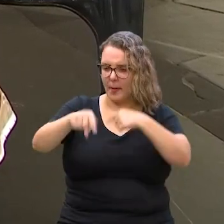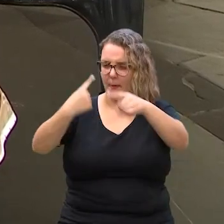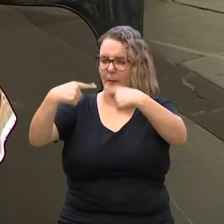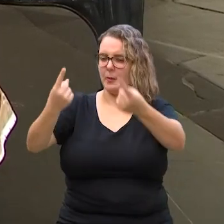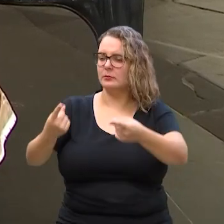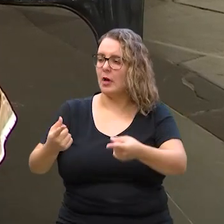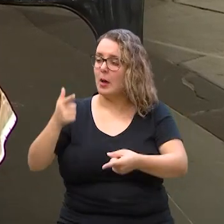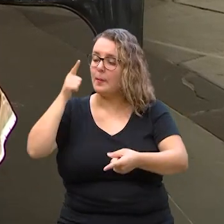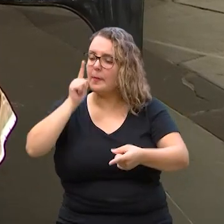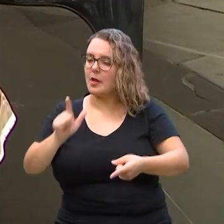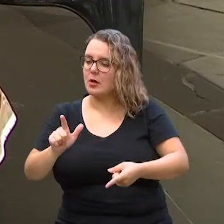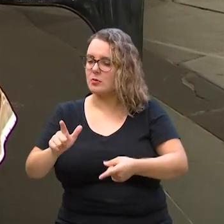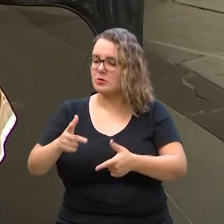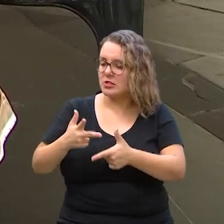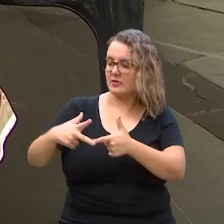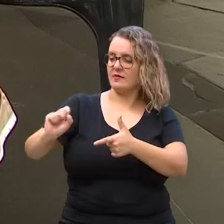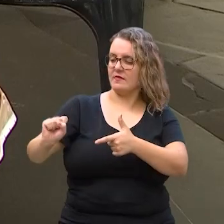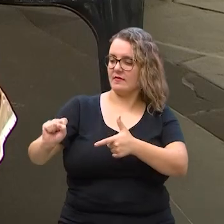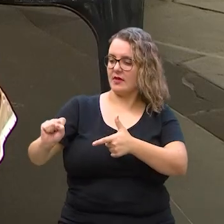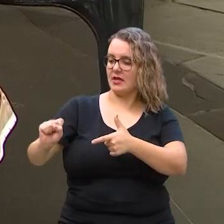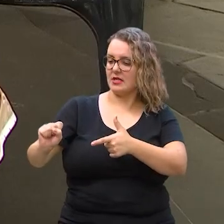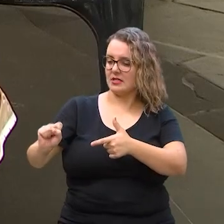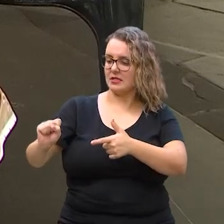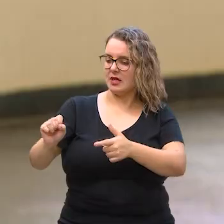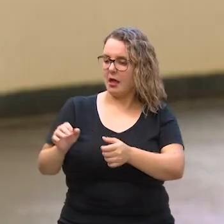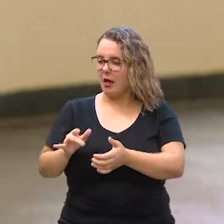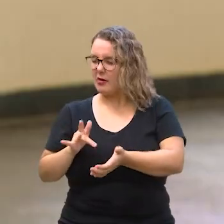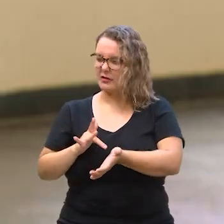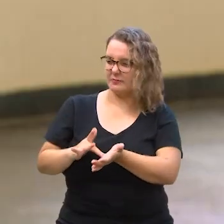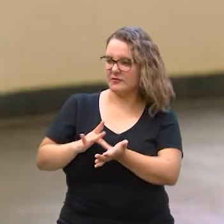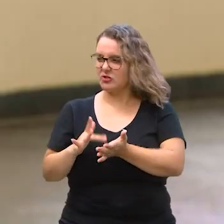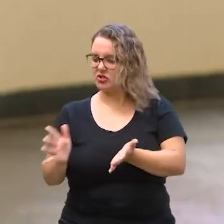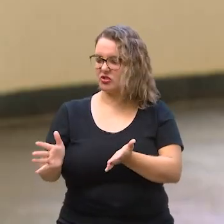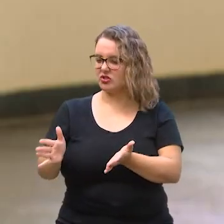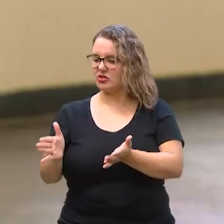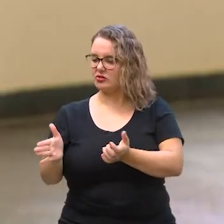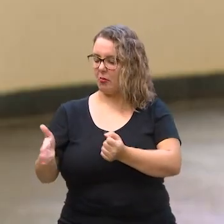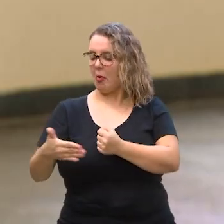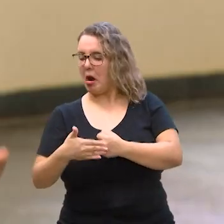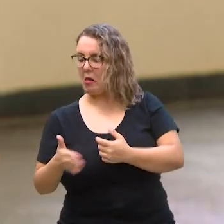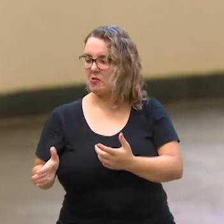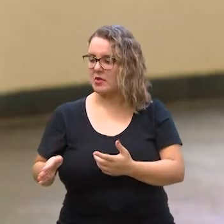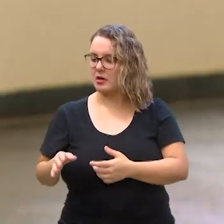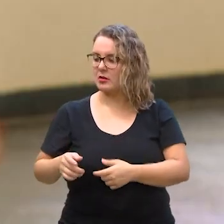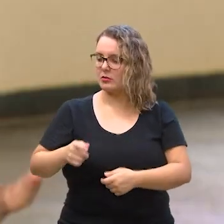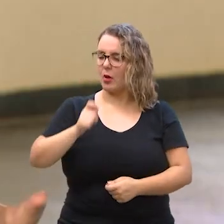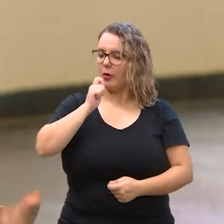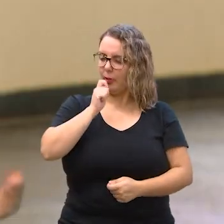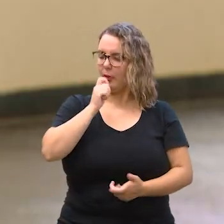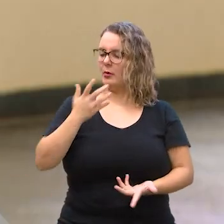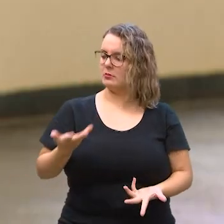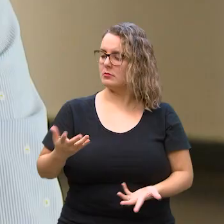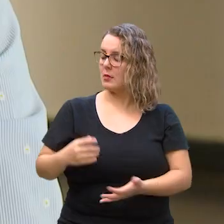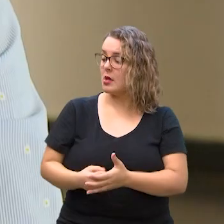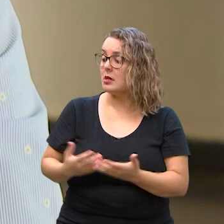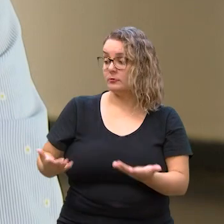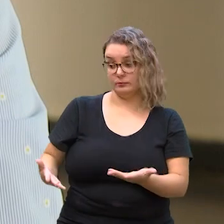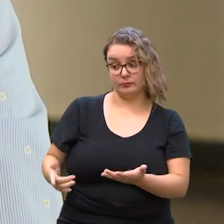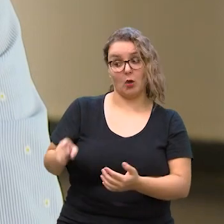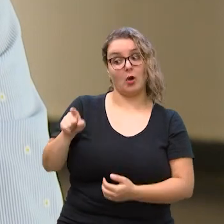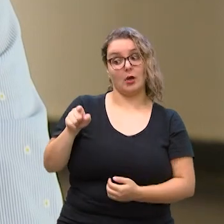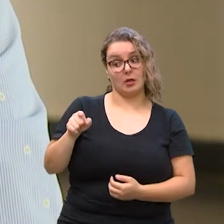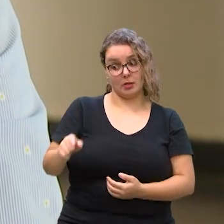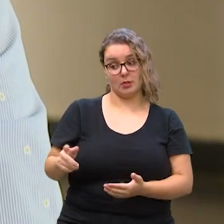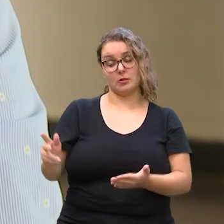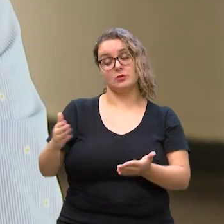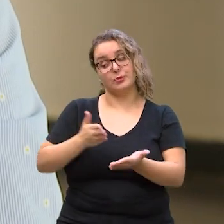tomar vantagem do adversário que o árbitro não vê. Isso você aborda com ele, tipo, você é muito bom, você tem que fazer mais isso, ou chega uma parte que você